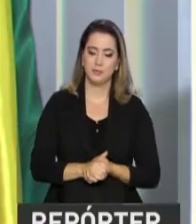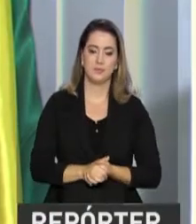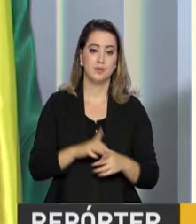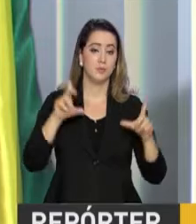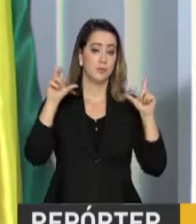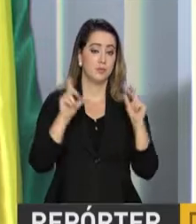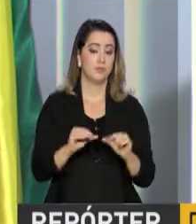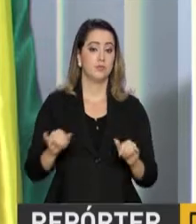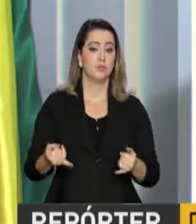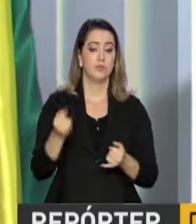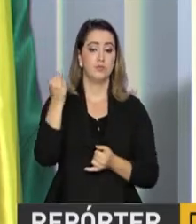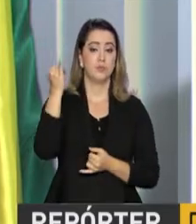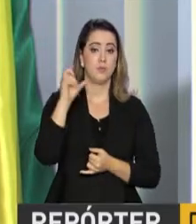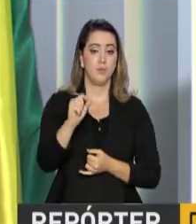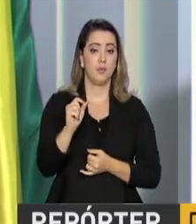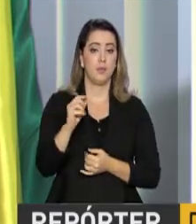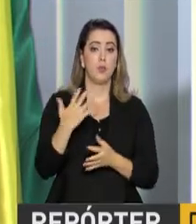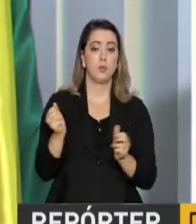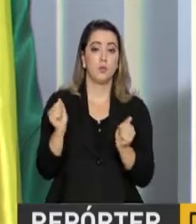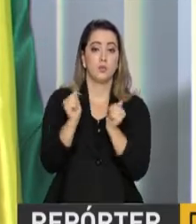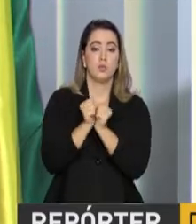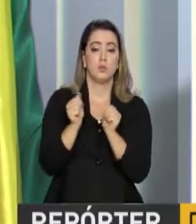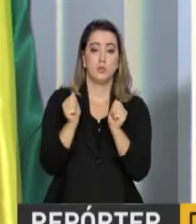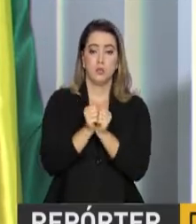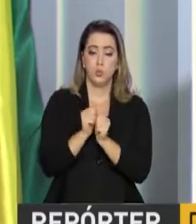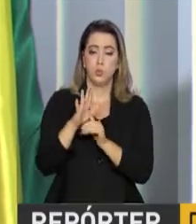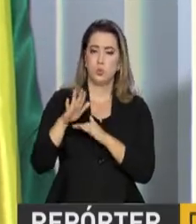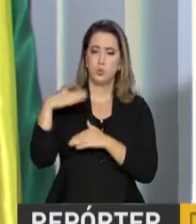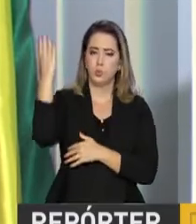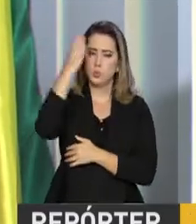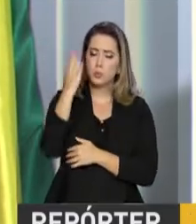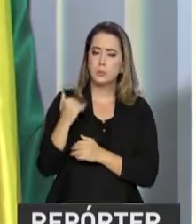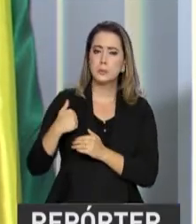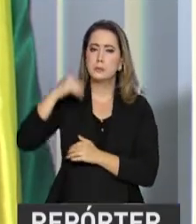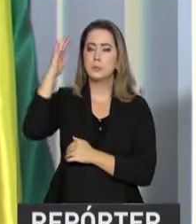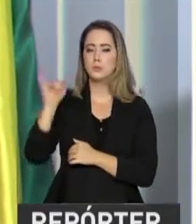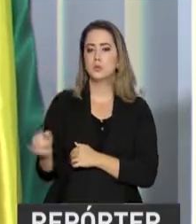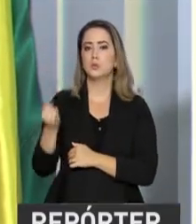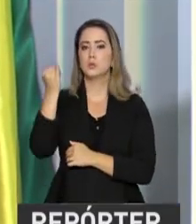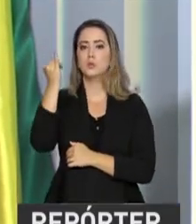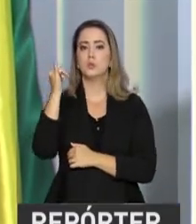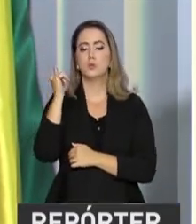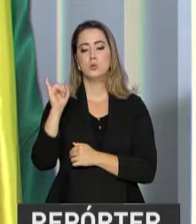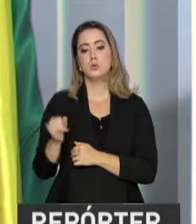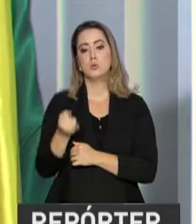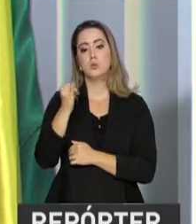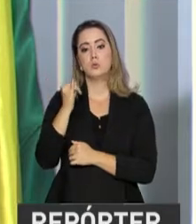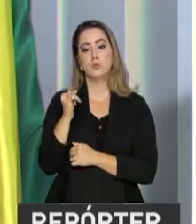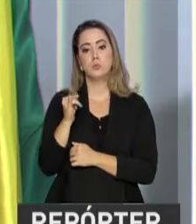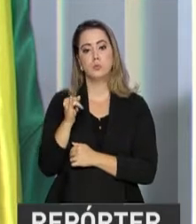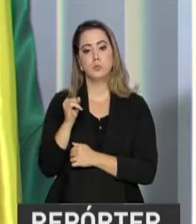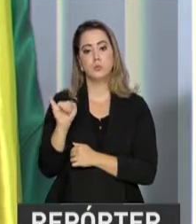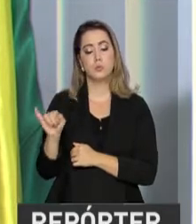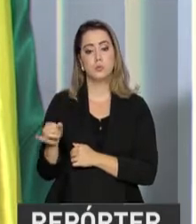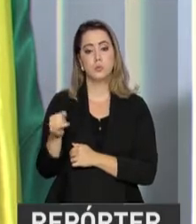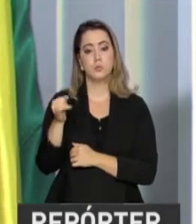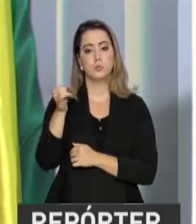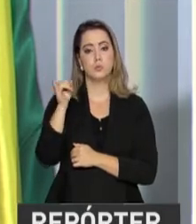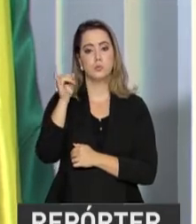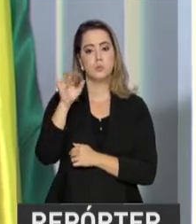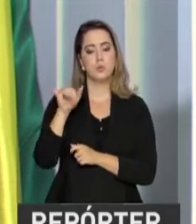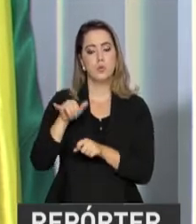né levando a o brasil a um nível de juros é digamos juros